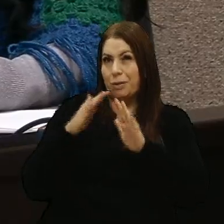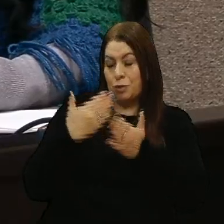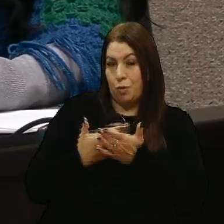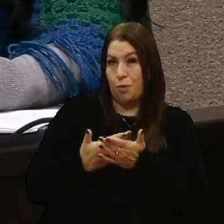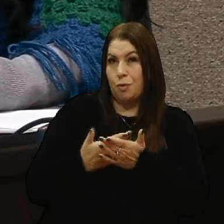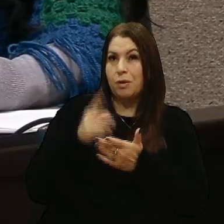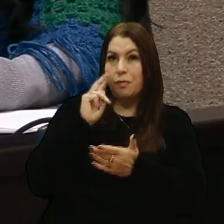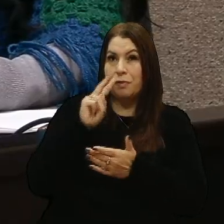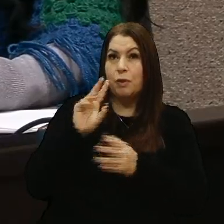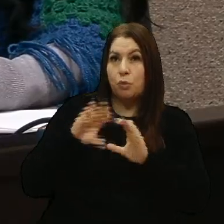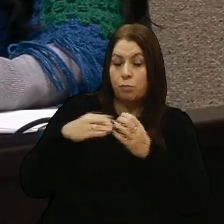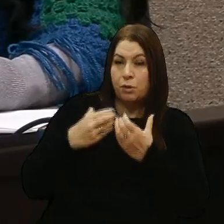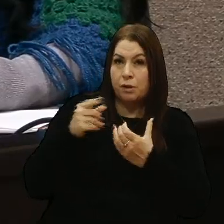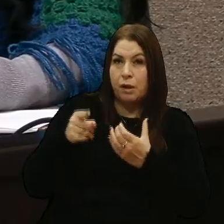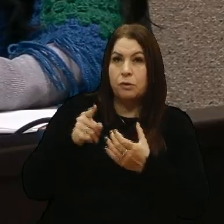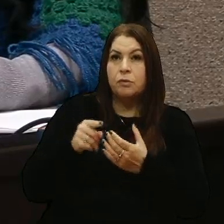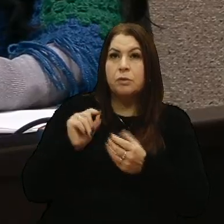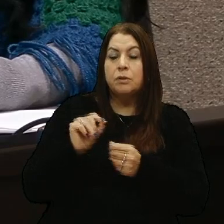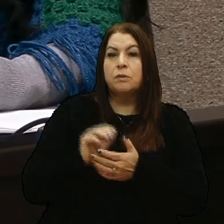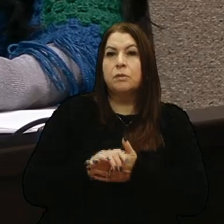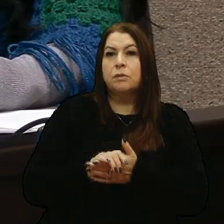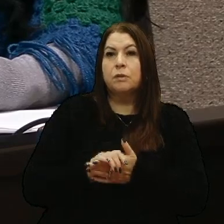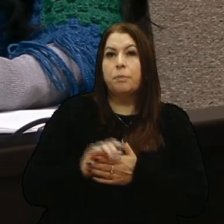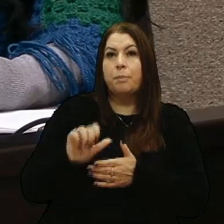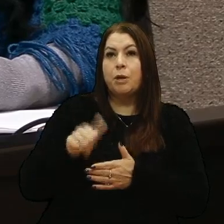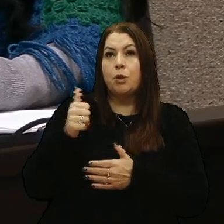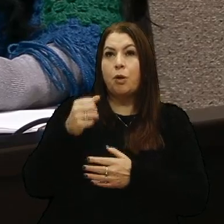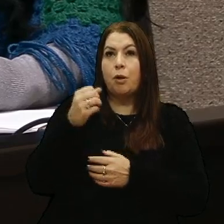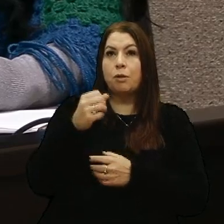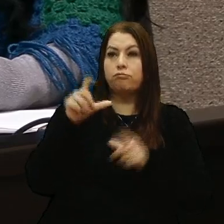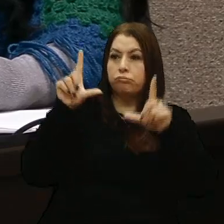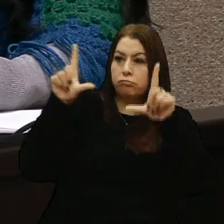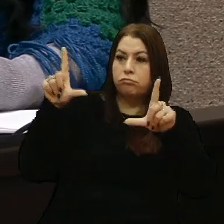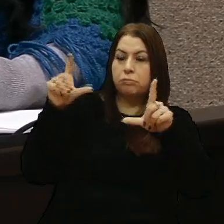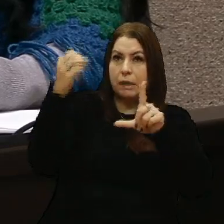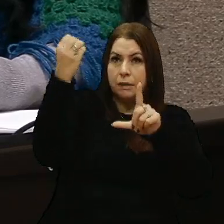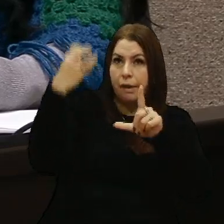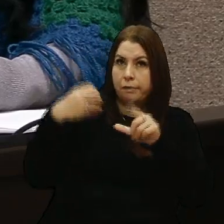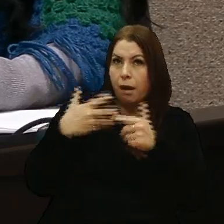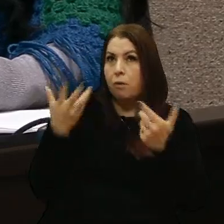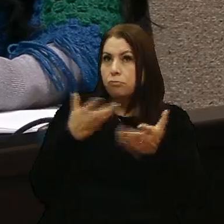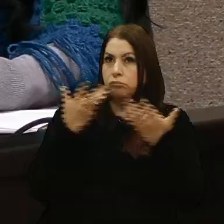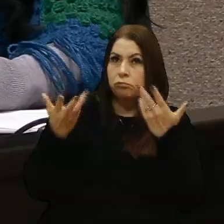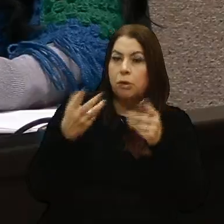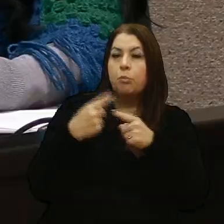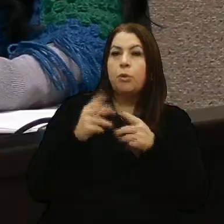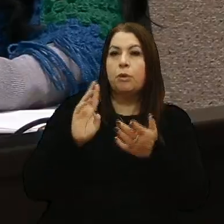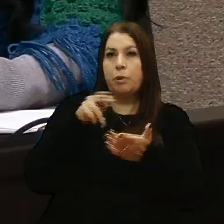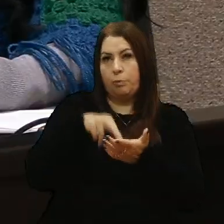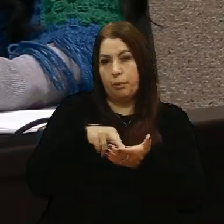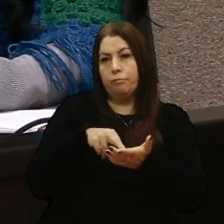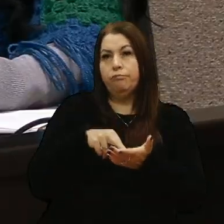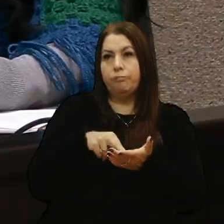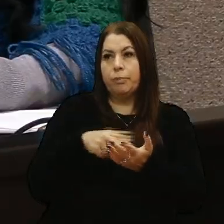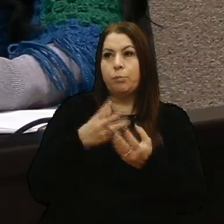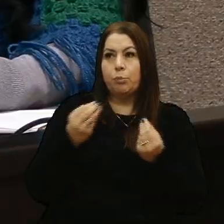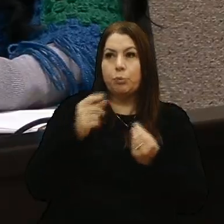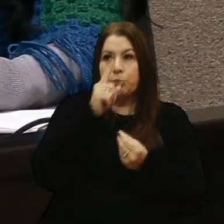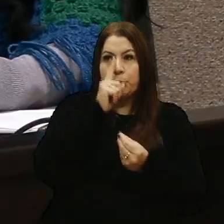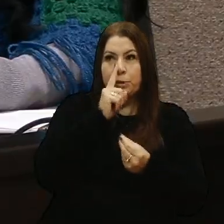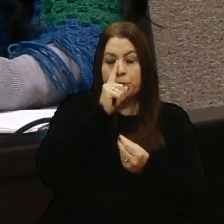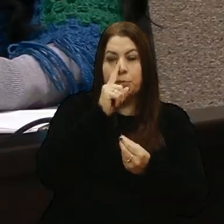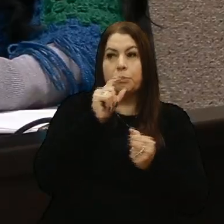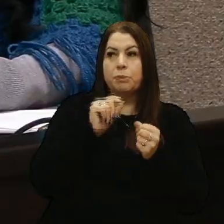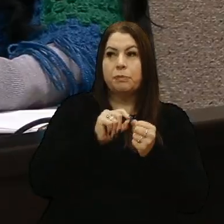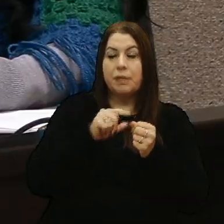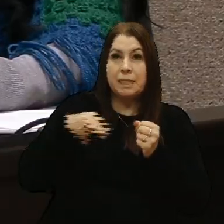verificar com aquela comunidade a questão de uma melhor sinalização ali, porque realmente está muito perigoso para fazer